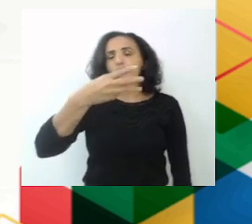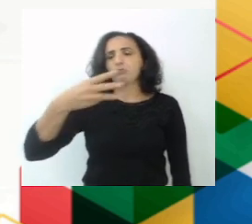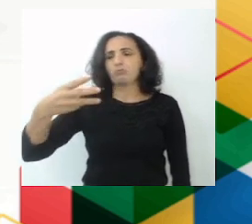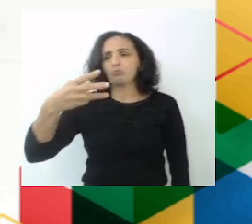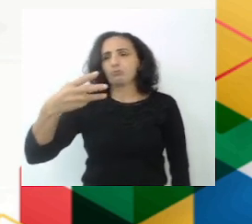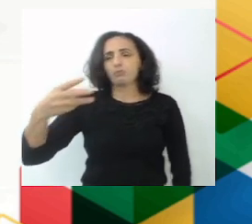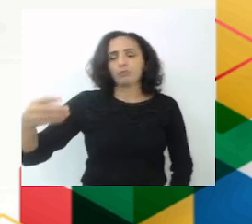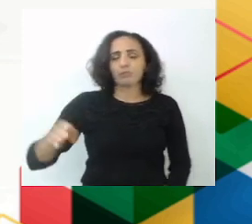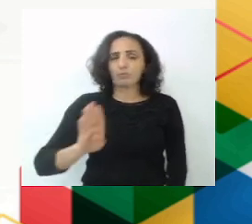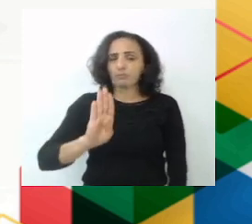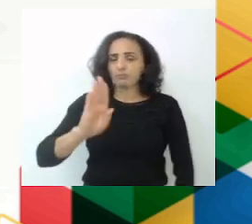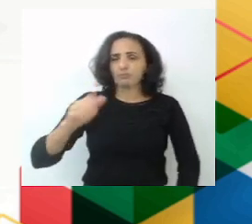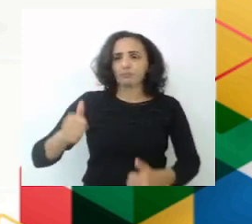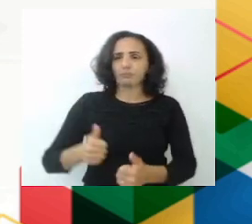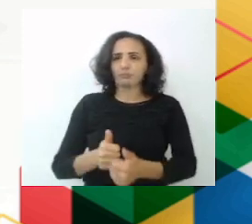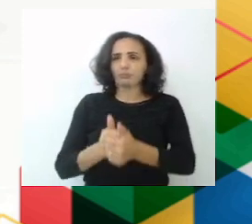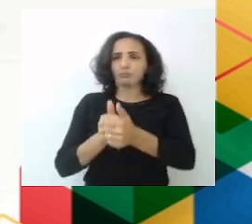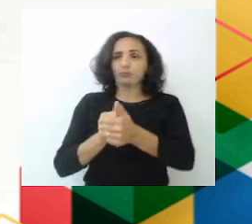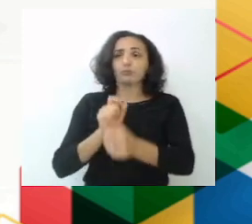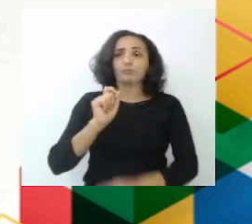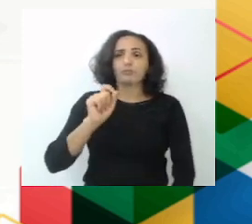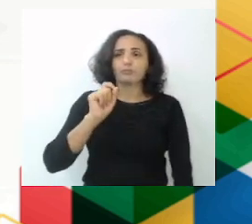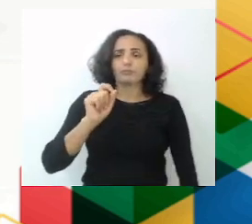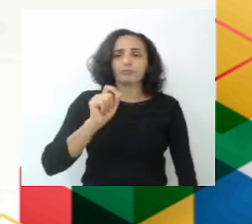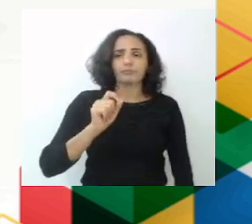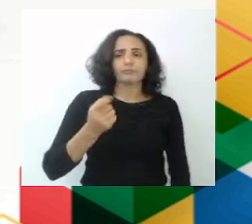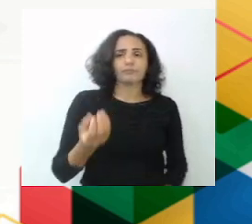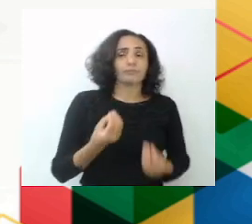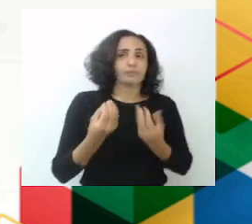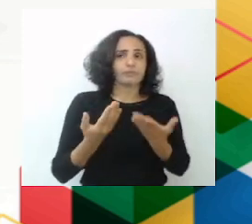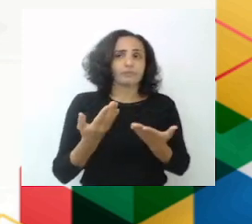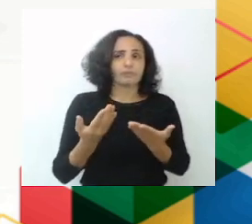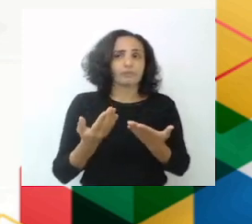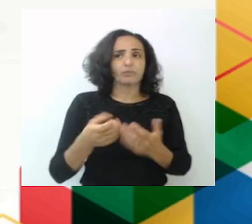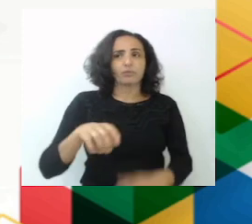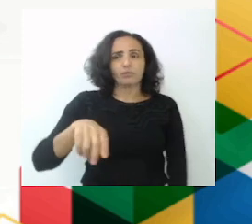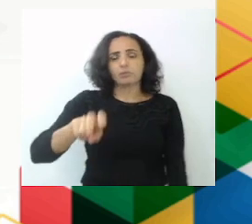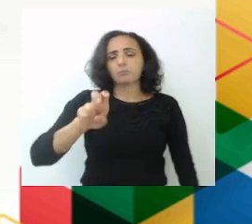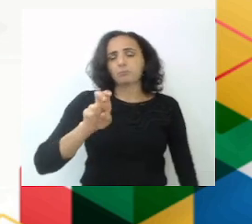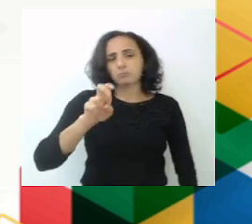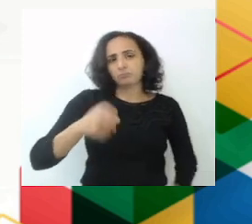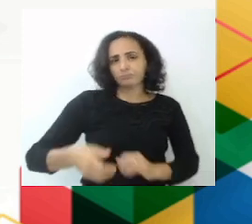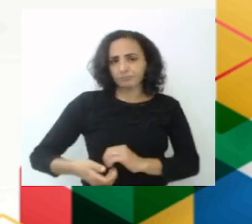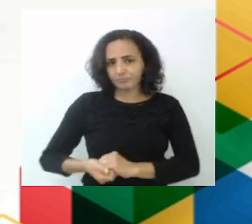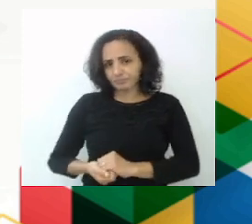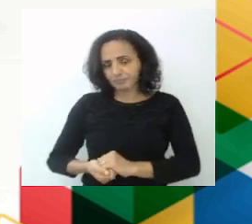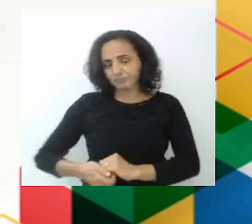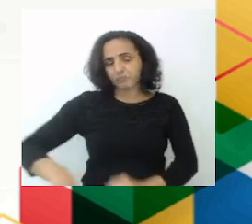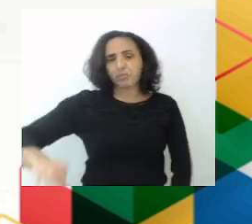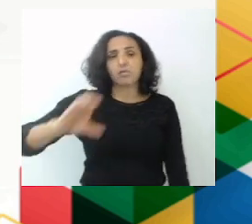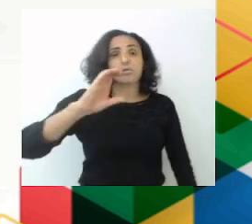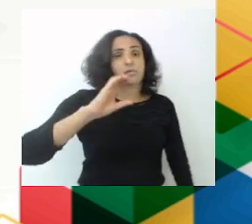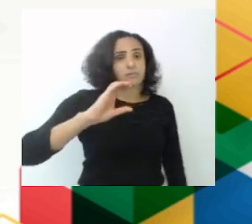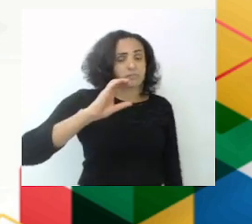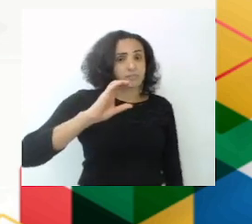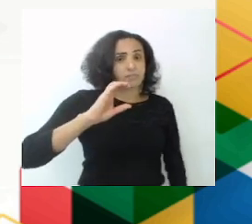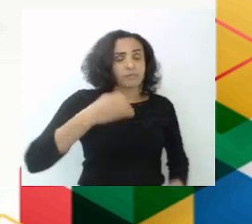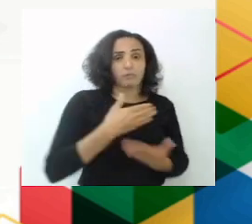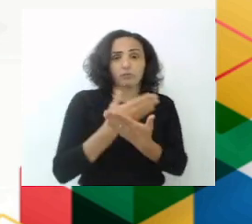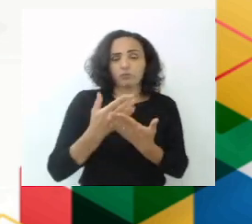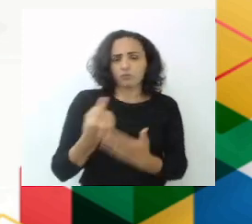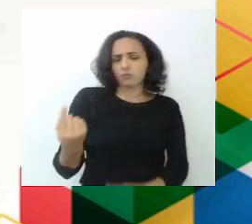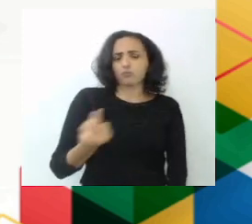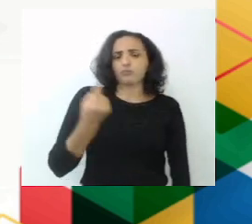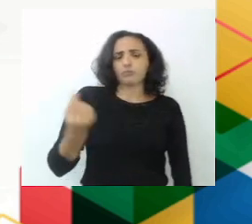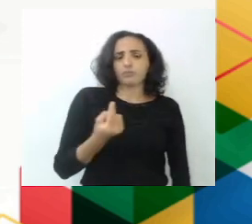o x. Tem aqui mais 5. Então, eu posso colocar somente o 5. E o C é o termo que está sozinho. Sem